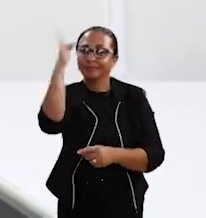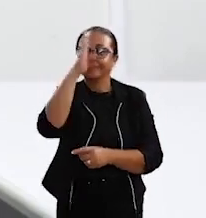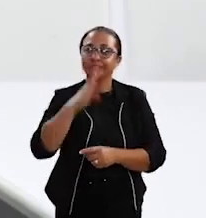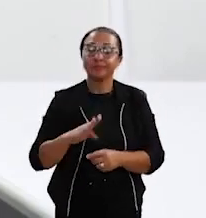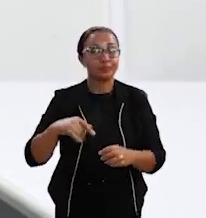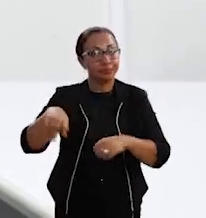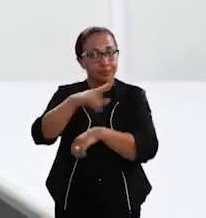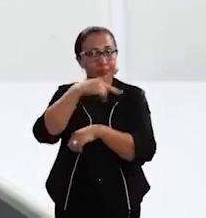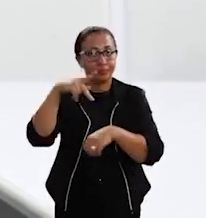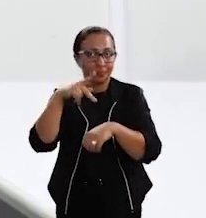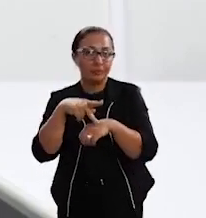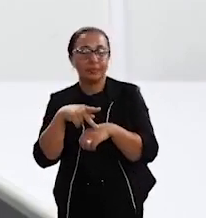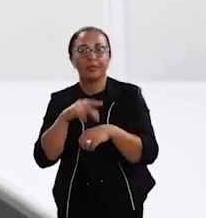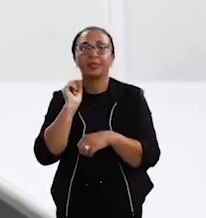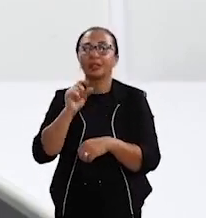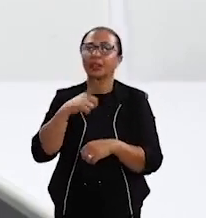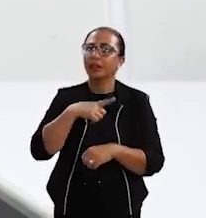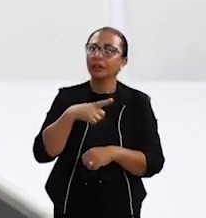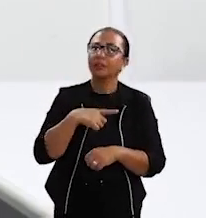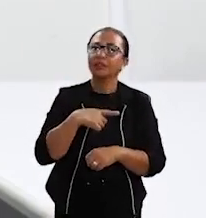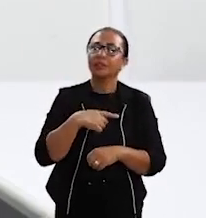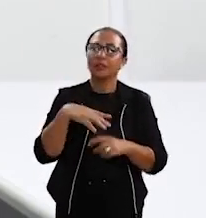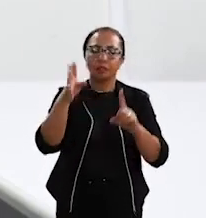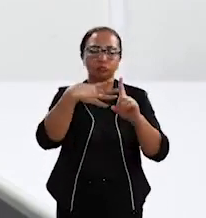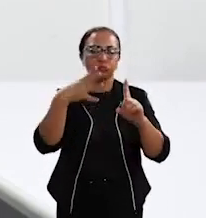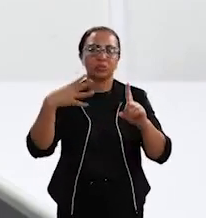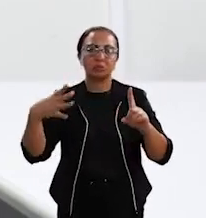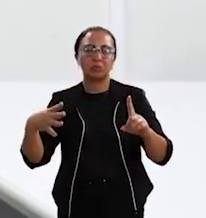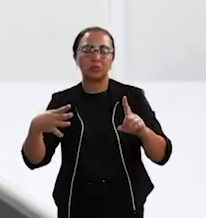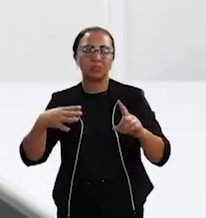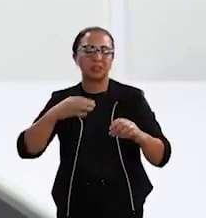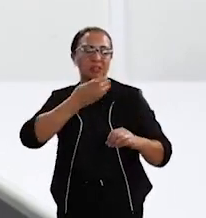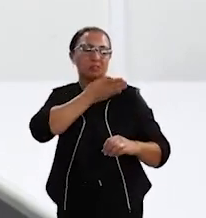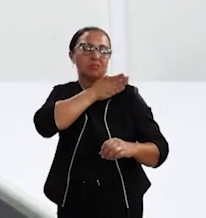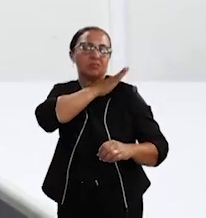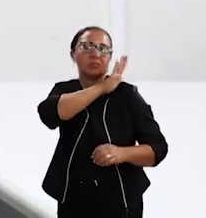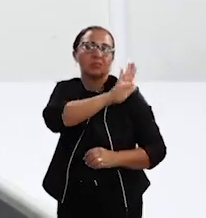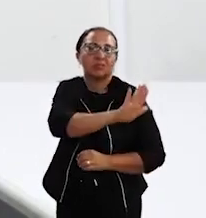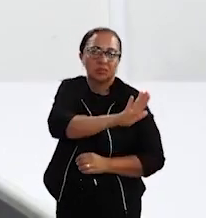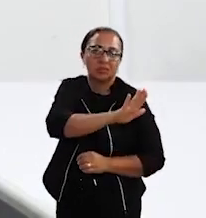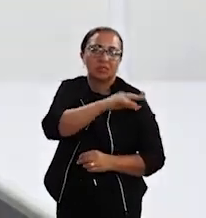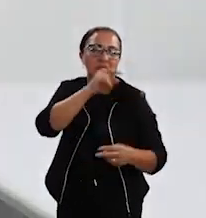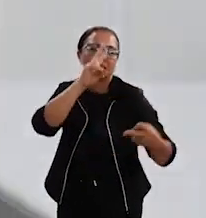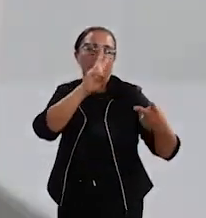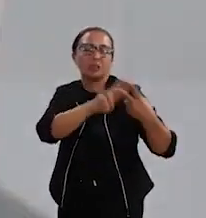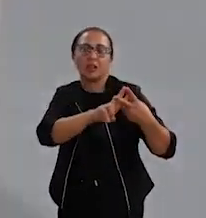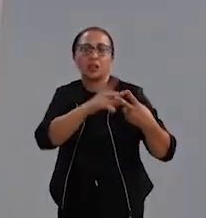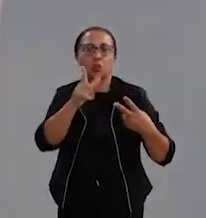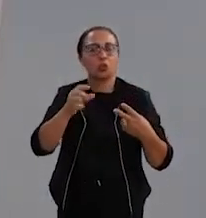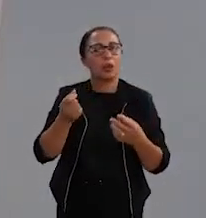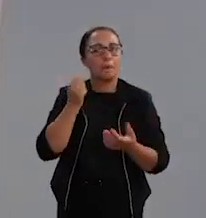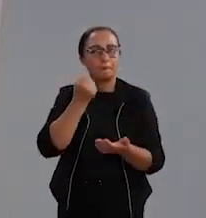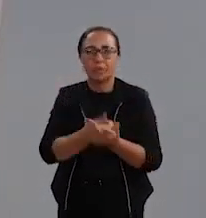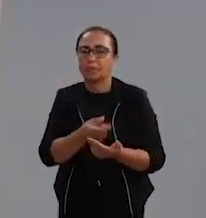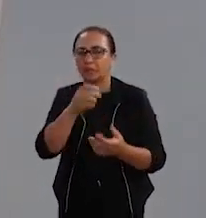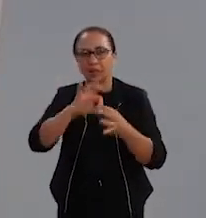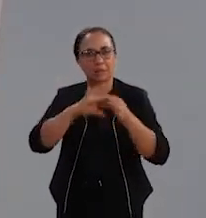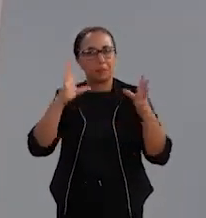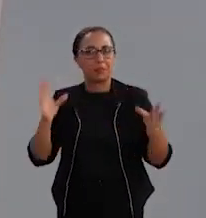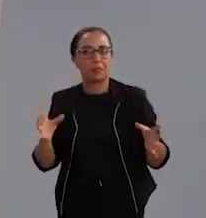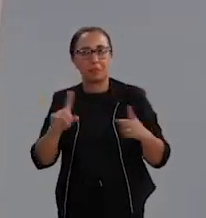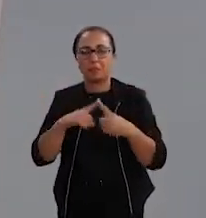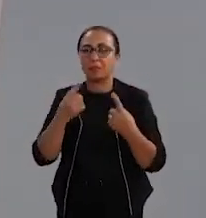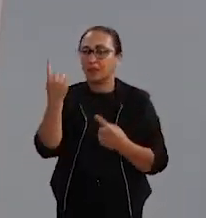pensando que o Brasil é um país que tem a LGBTfobia criminalizada, é um crime inafiançável,